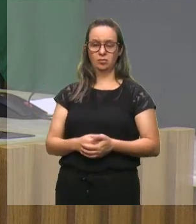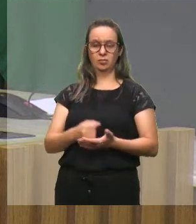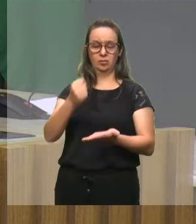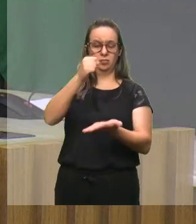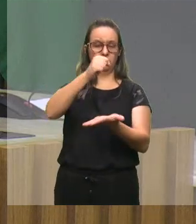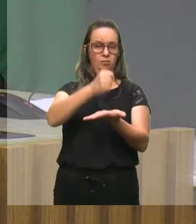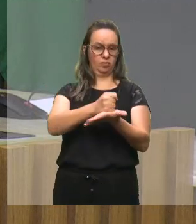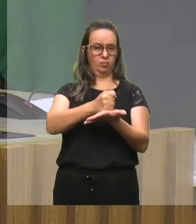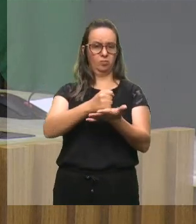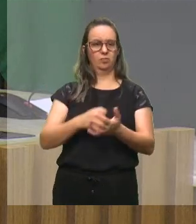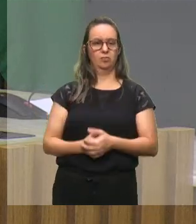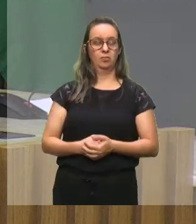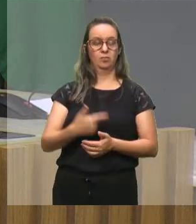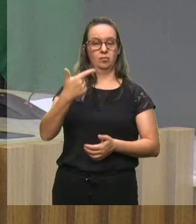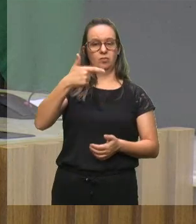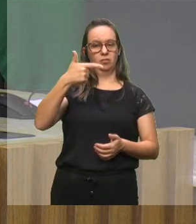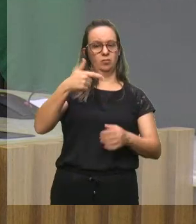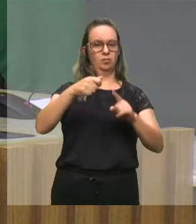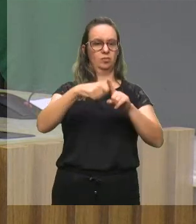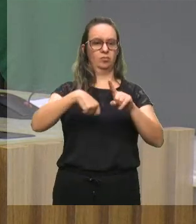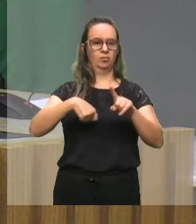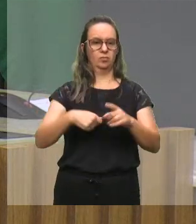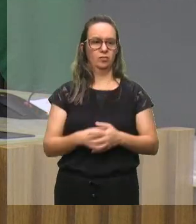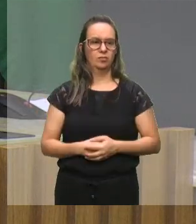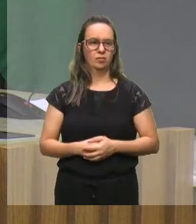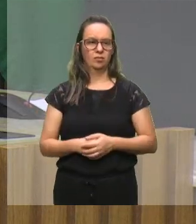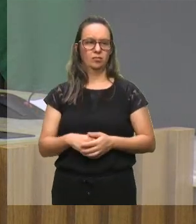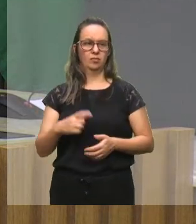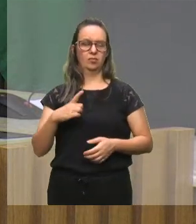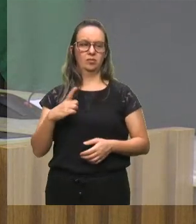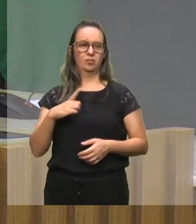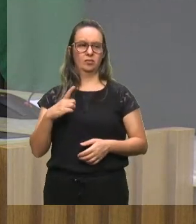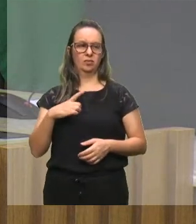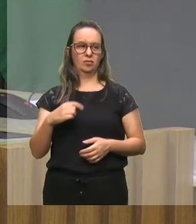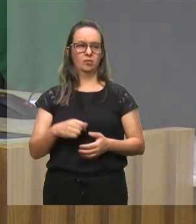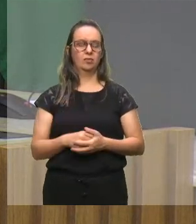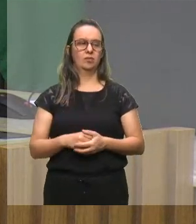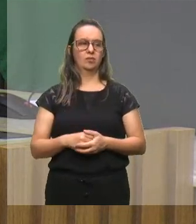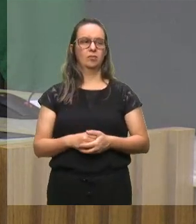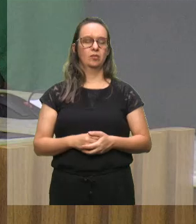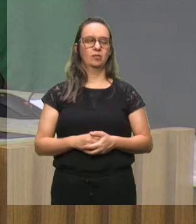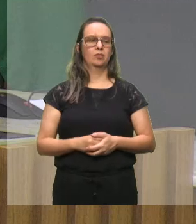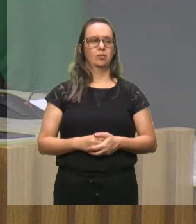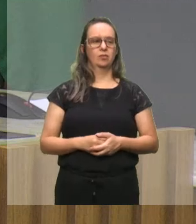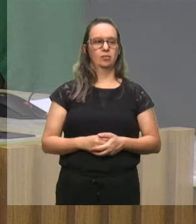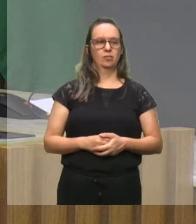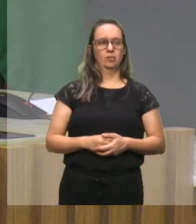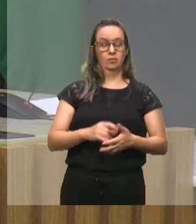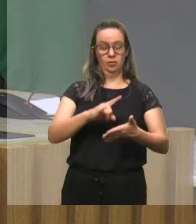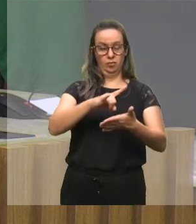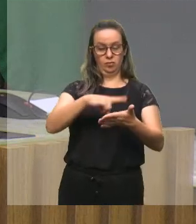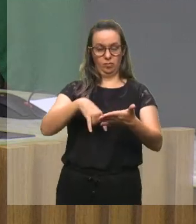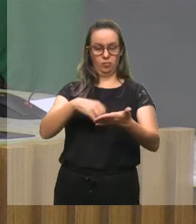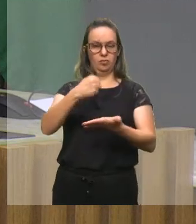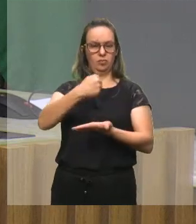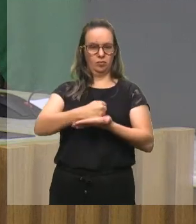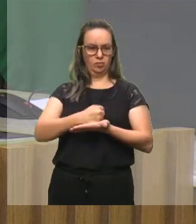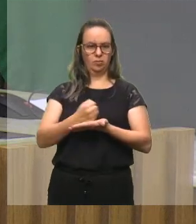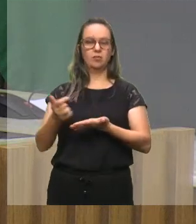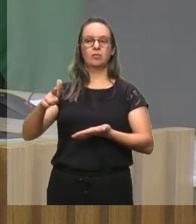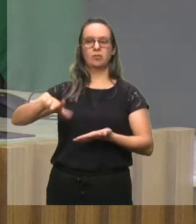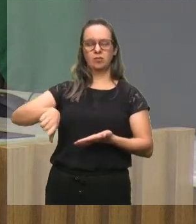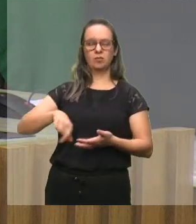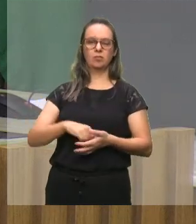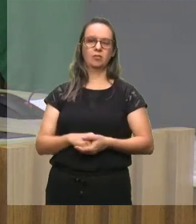que teve o aditivo de contrato renovado para a Coca-Cis, e no próprio contrato